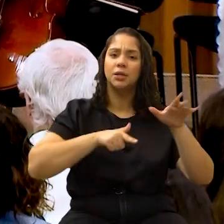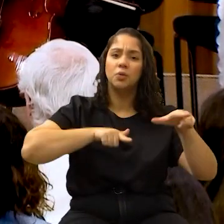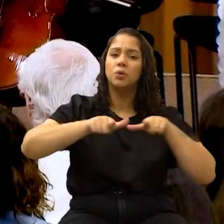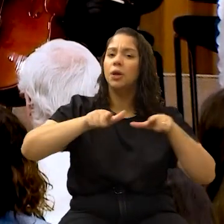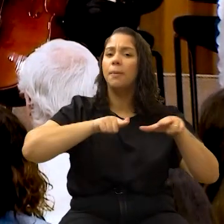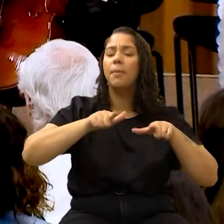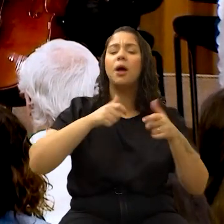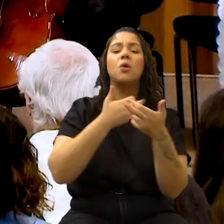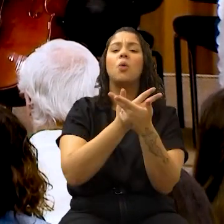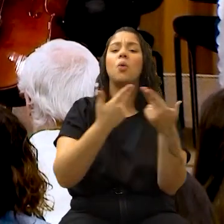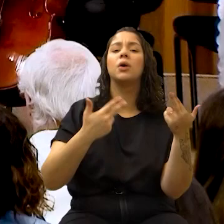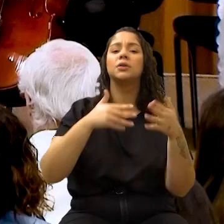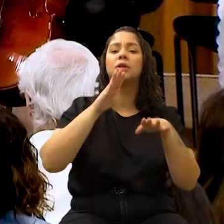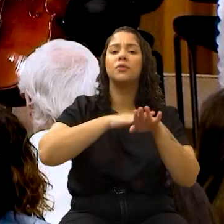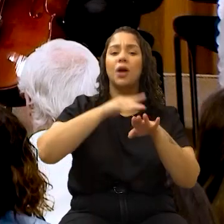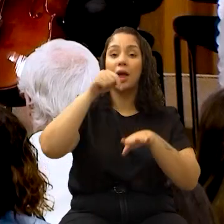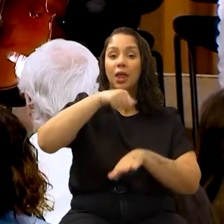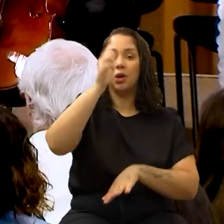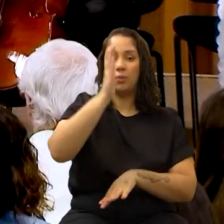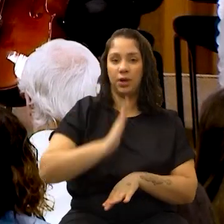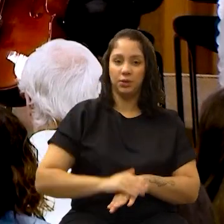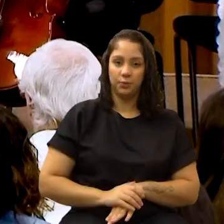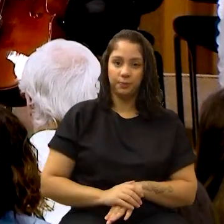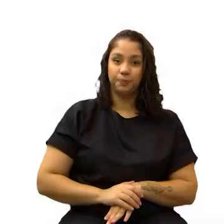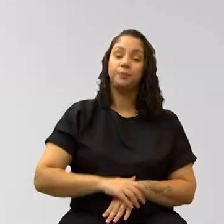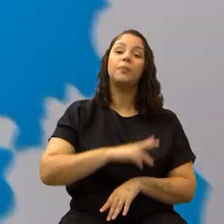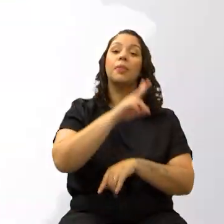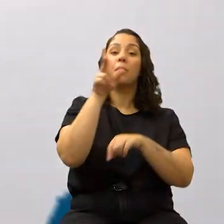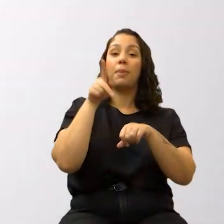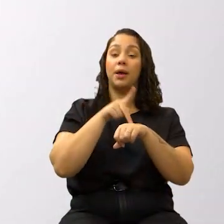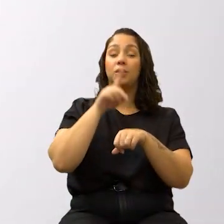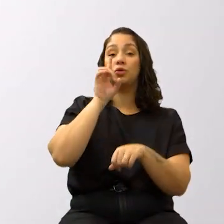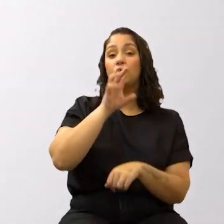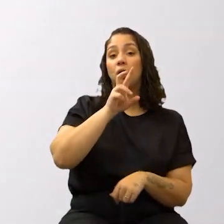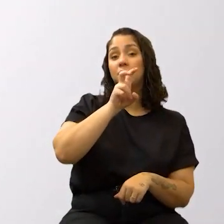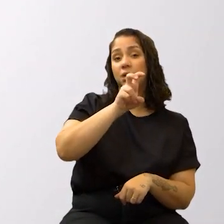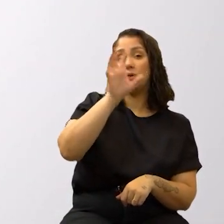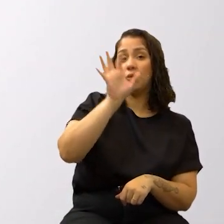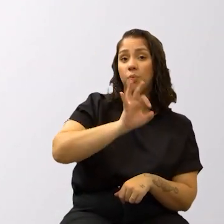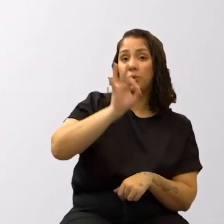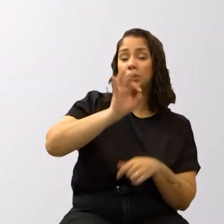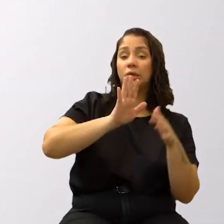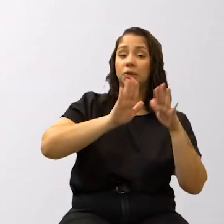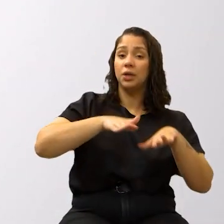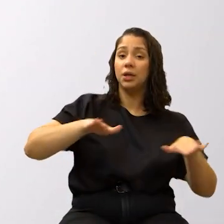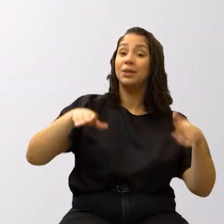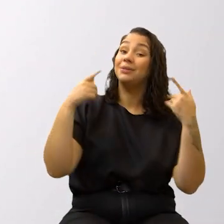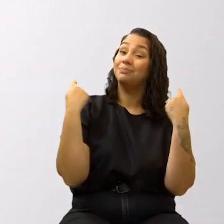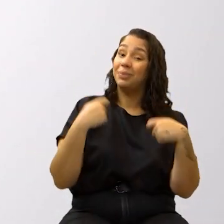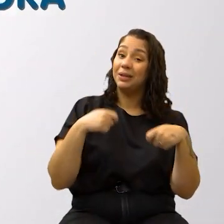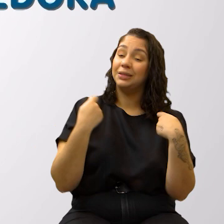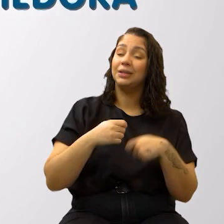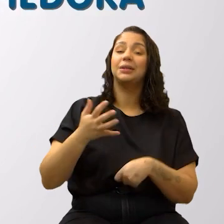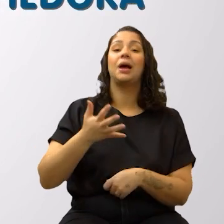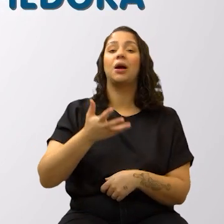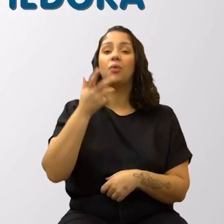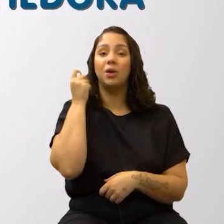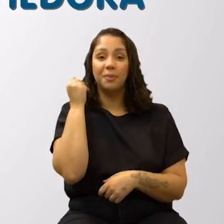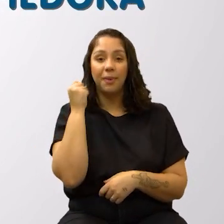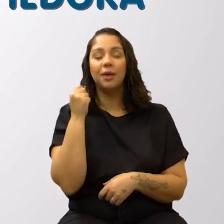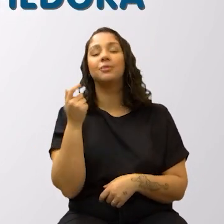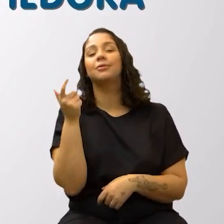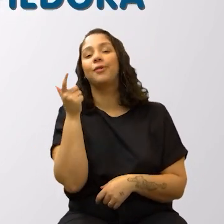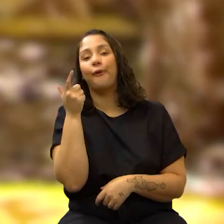de trabalhos do que está sendo feito no Brasil. No país, somente 5% das crianças que precisam